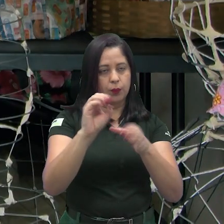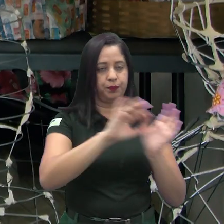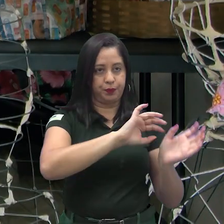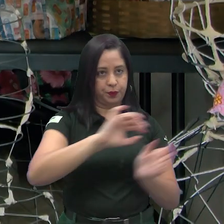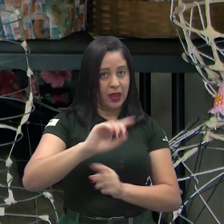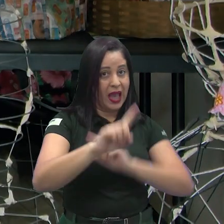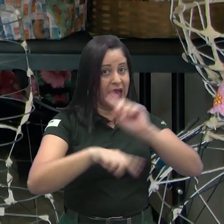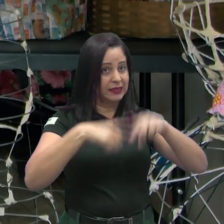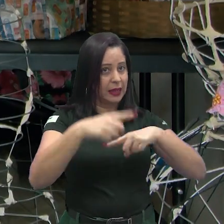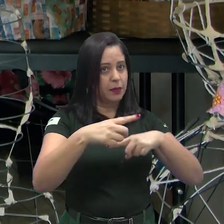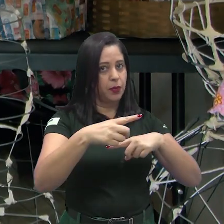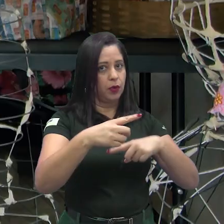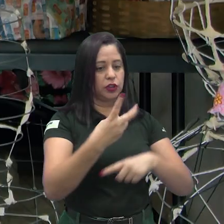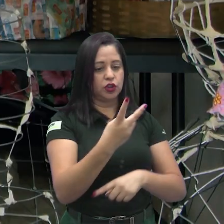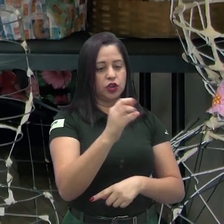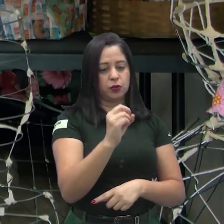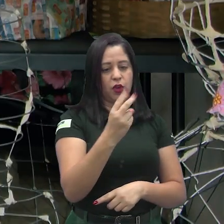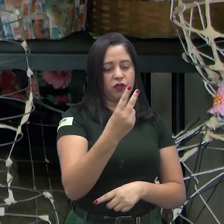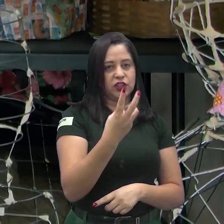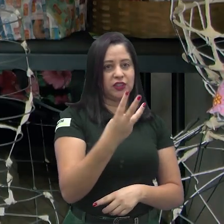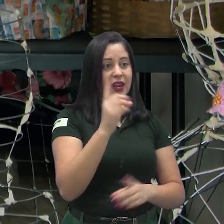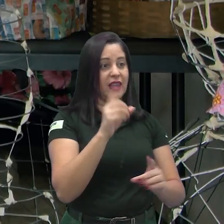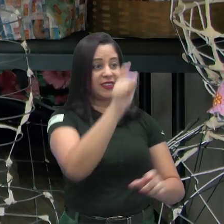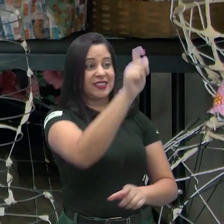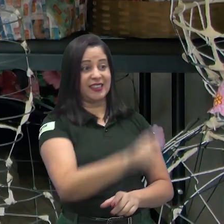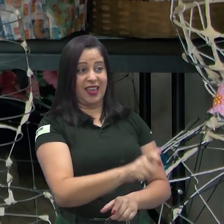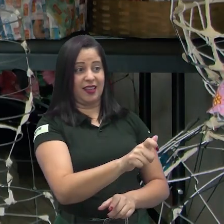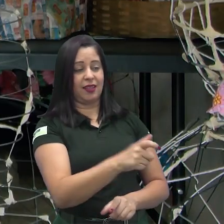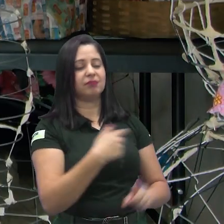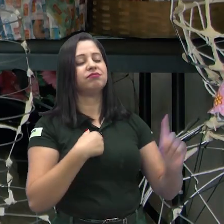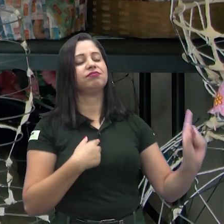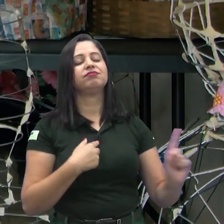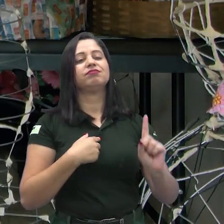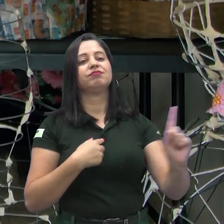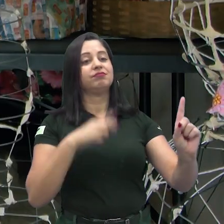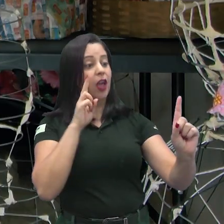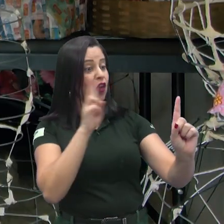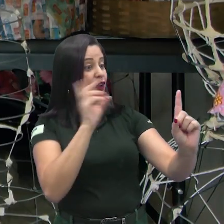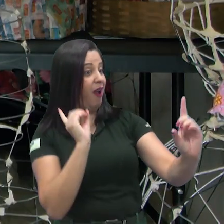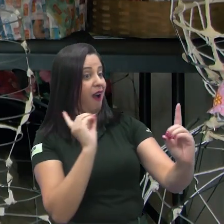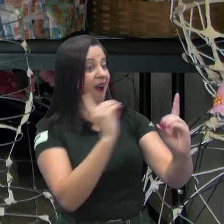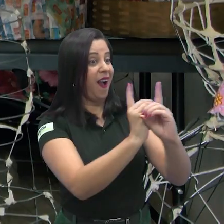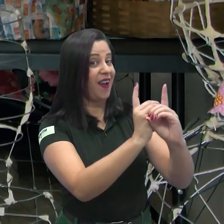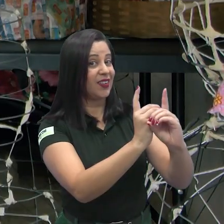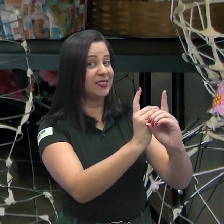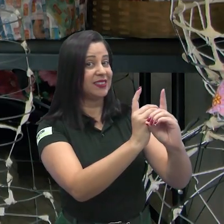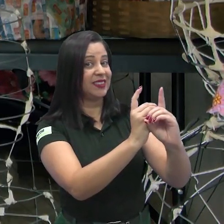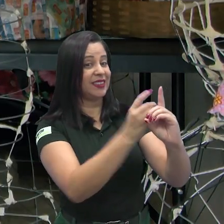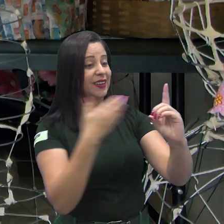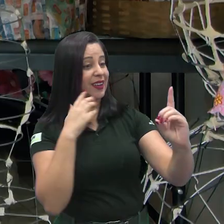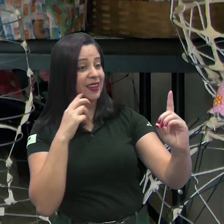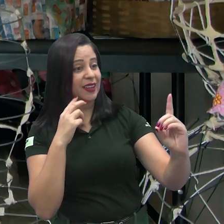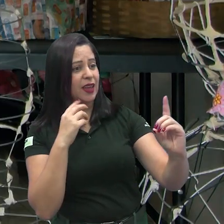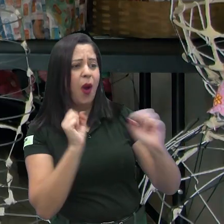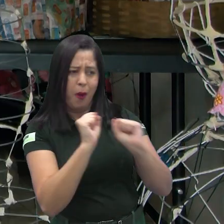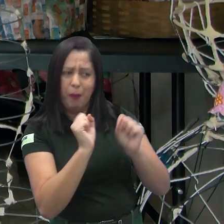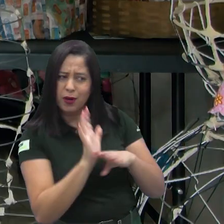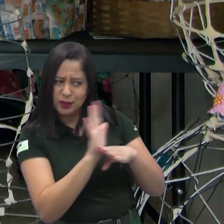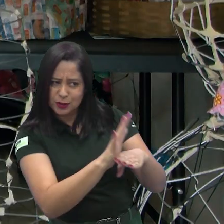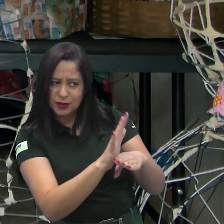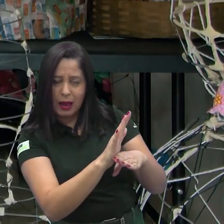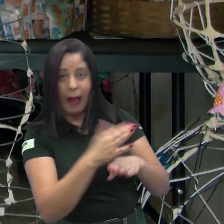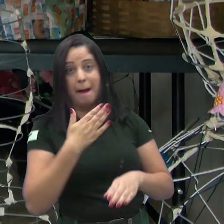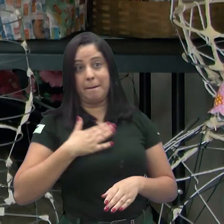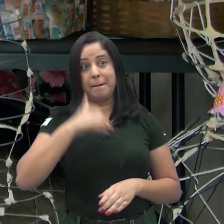Em 2023 a gente conseguiu reencontrar a Vivian quando eu estava voltando da escola. Ela estava fazendo os bonecos. E a gente foi lá ver se a gente